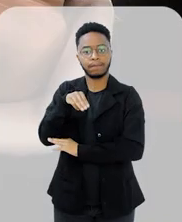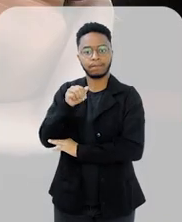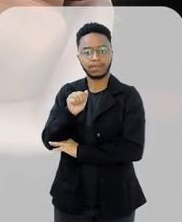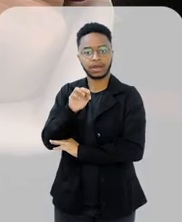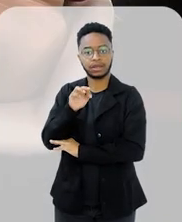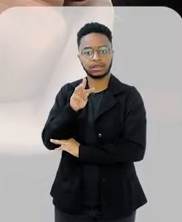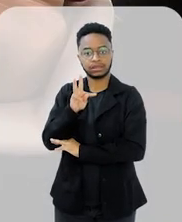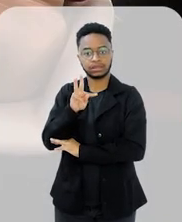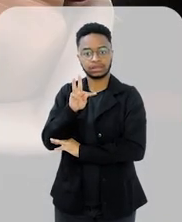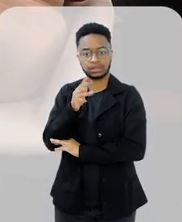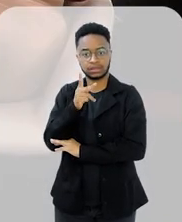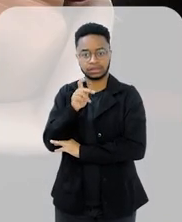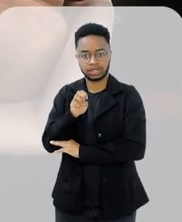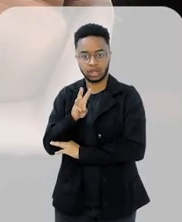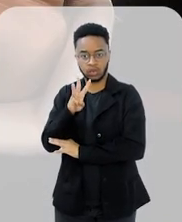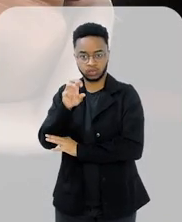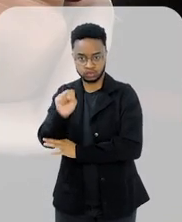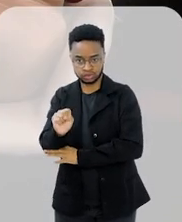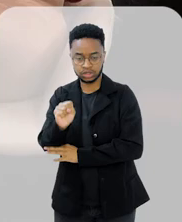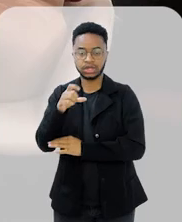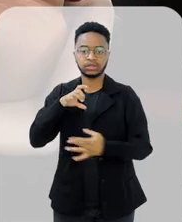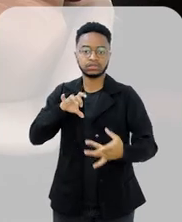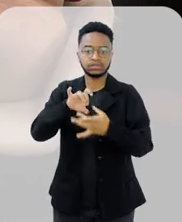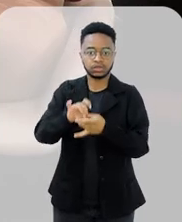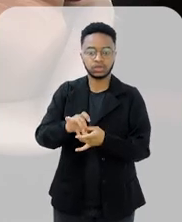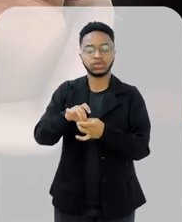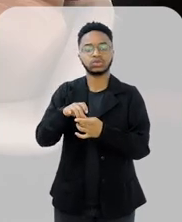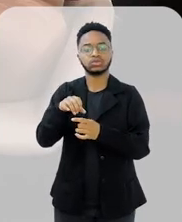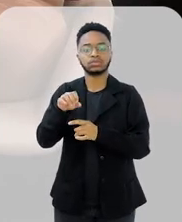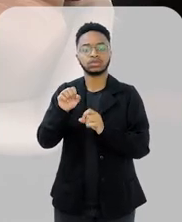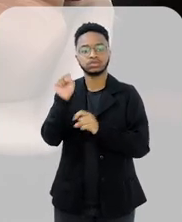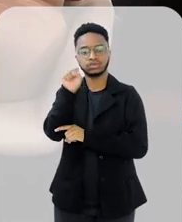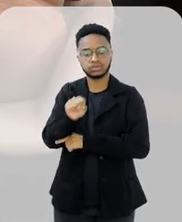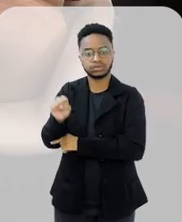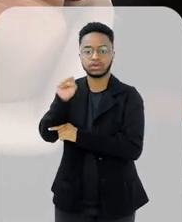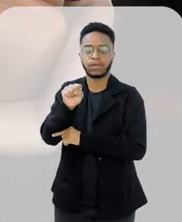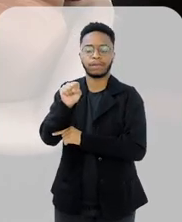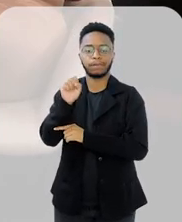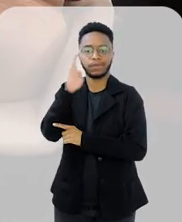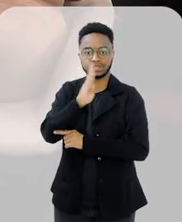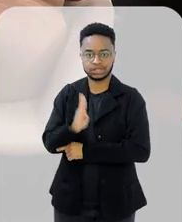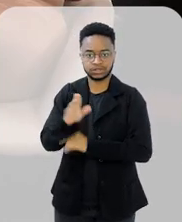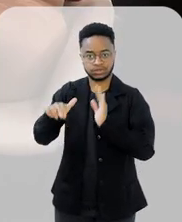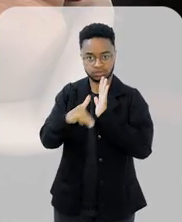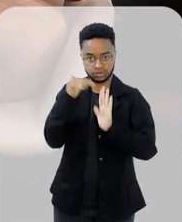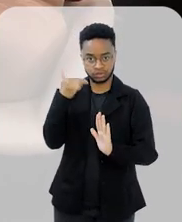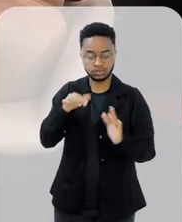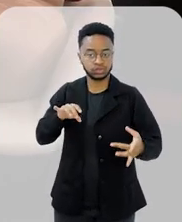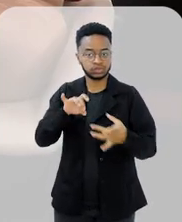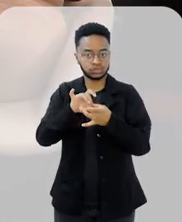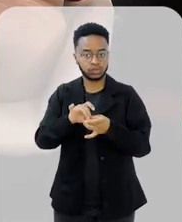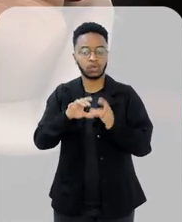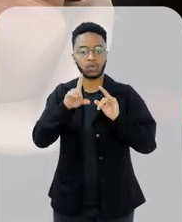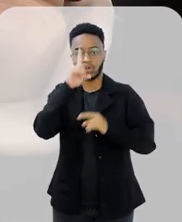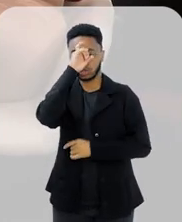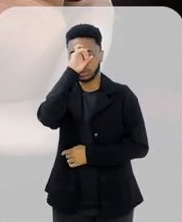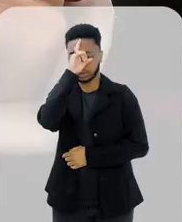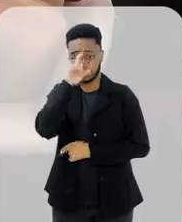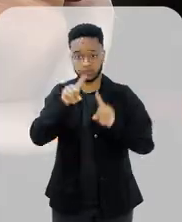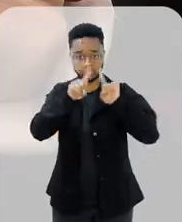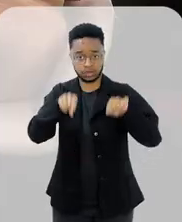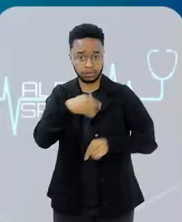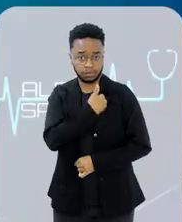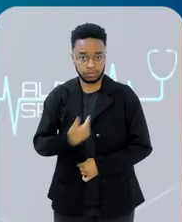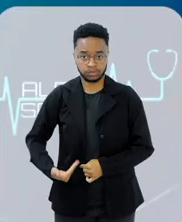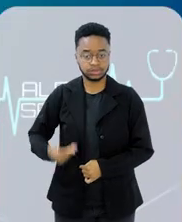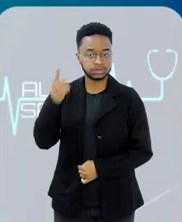que é vinculado à Sociedade Brasileira de Cirurgia Plástica, com o mastologista do Hospital do Servidor Público do Estado de São